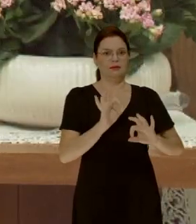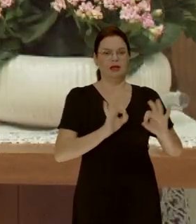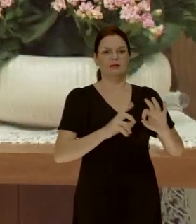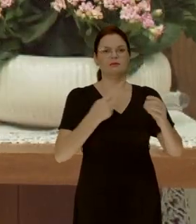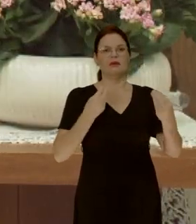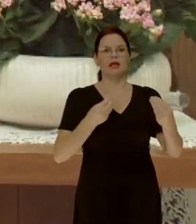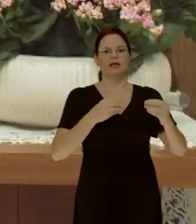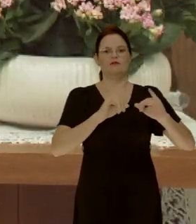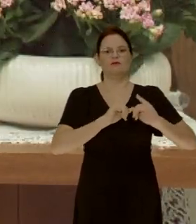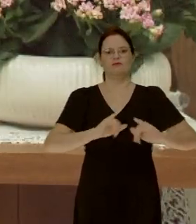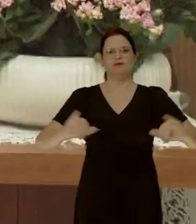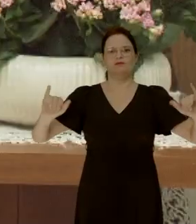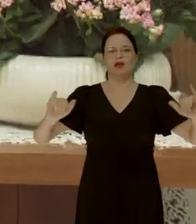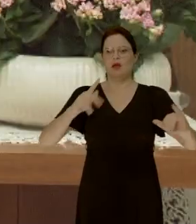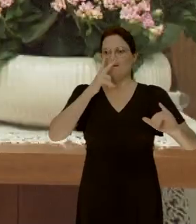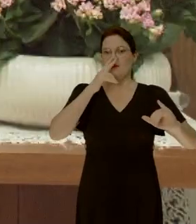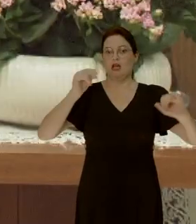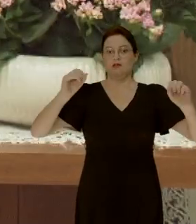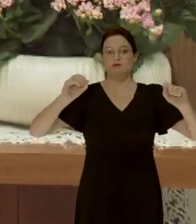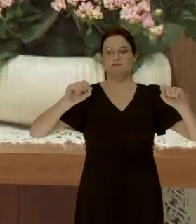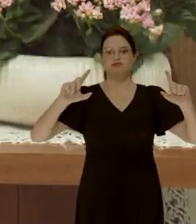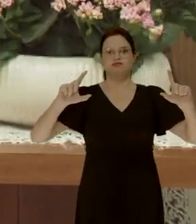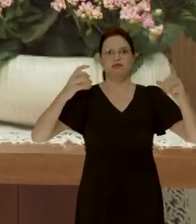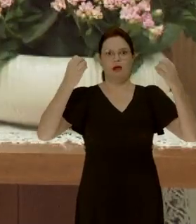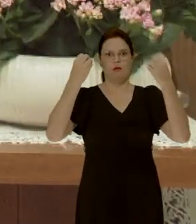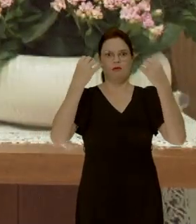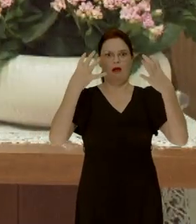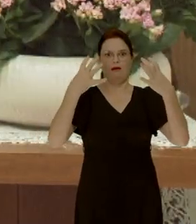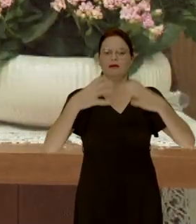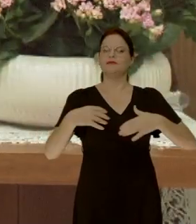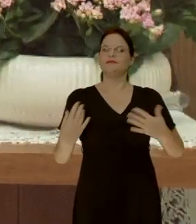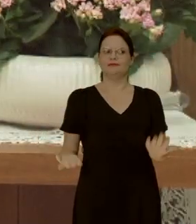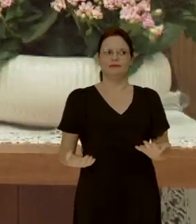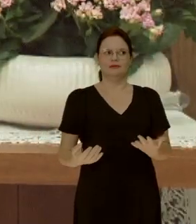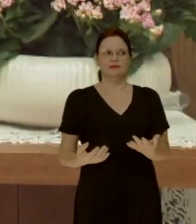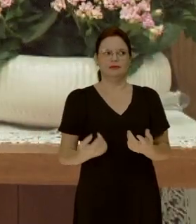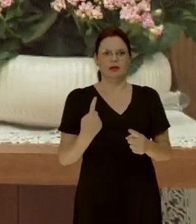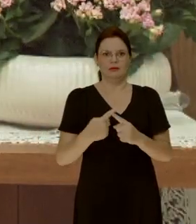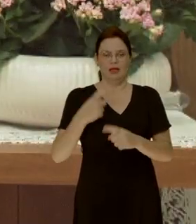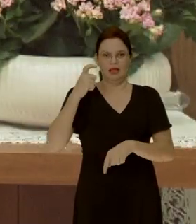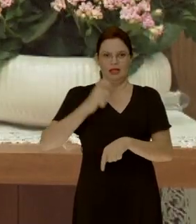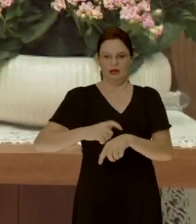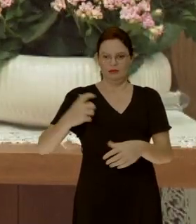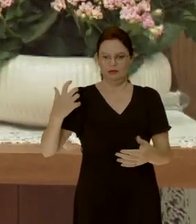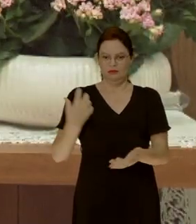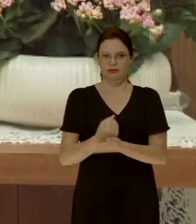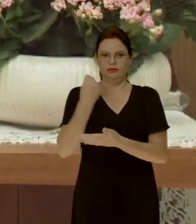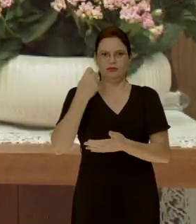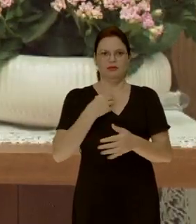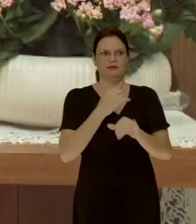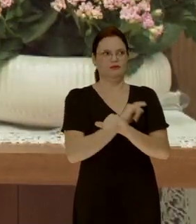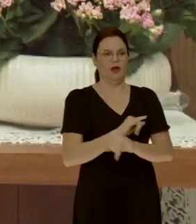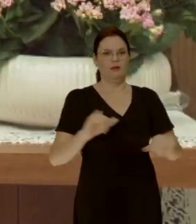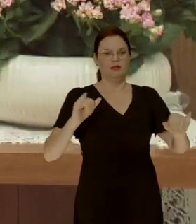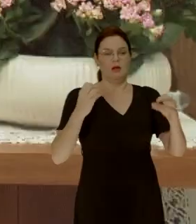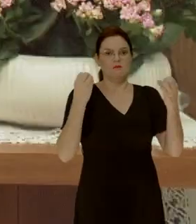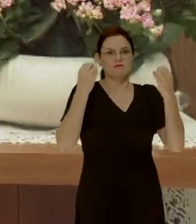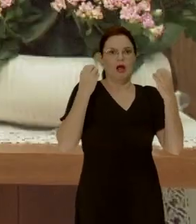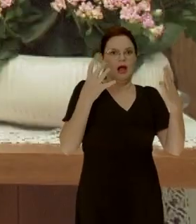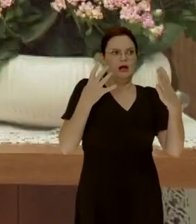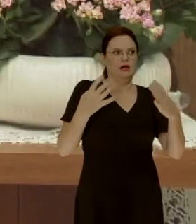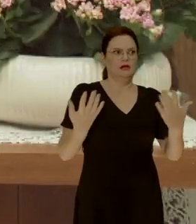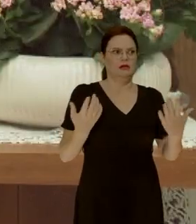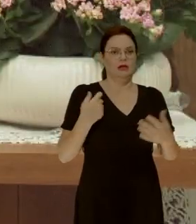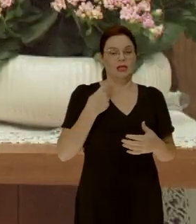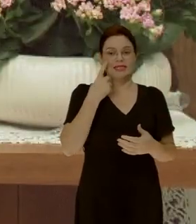bomba, entendeu? Na hora do arrebatamento, eles, pá, uma notícia bomba. Aí a irmã, em vez